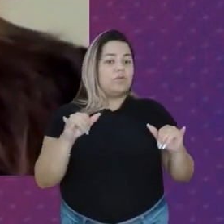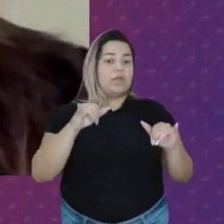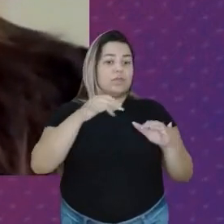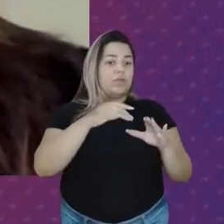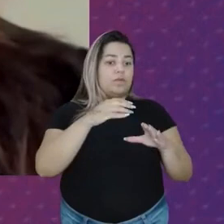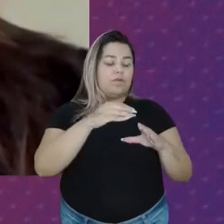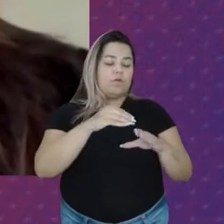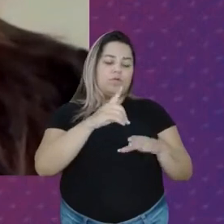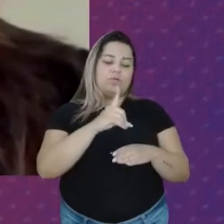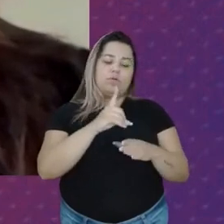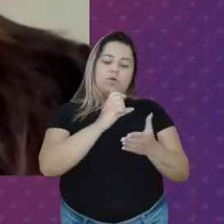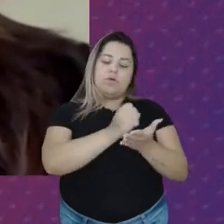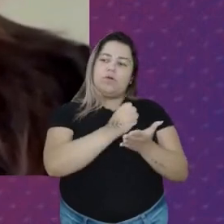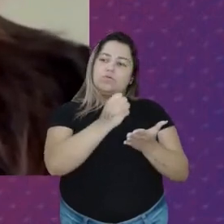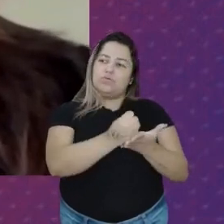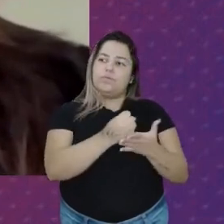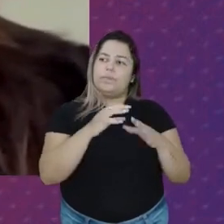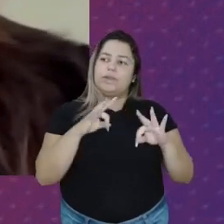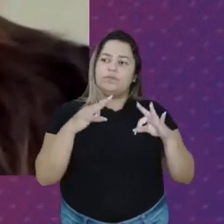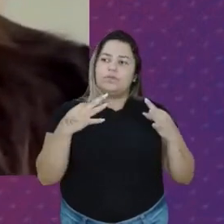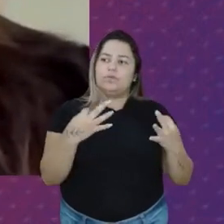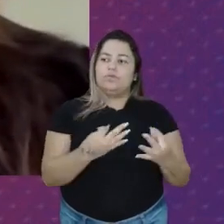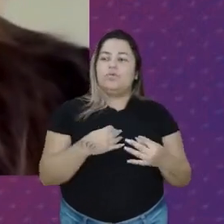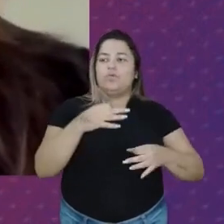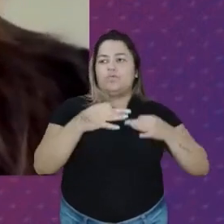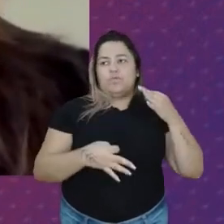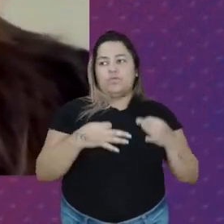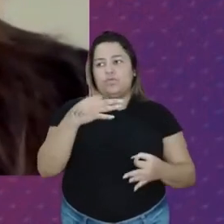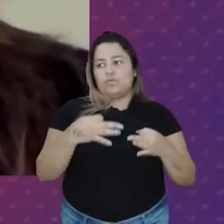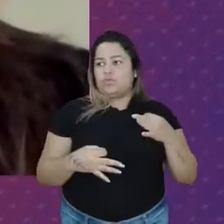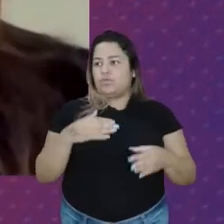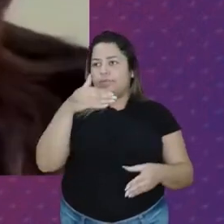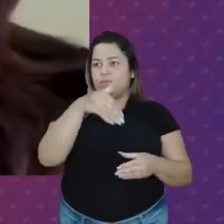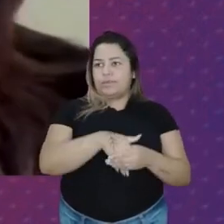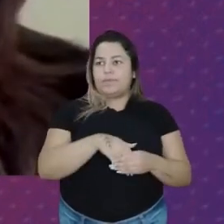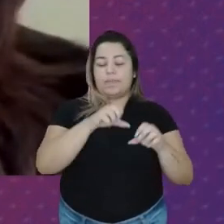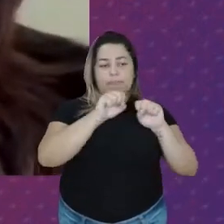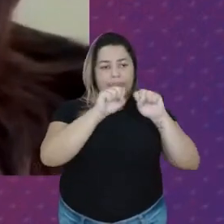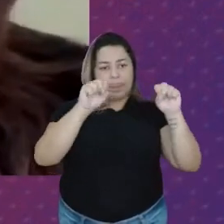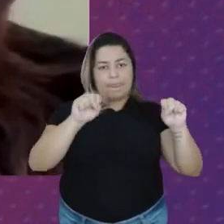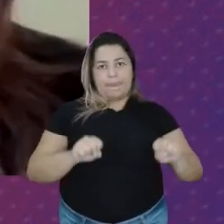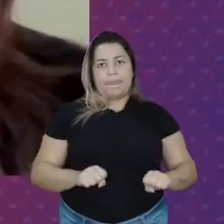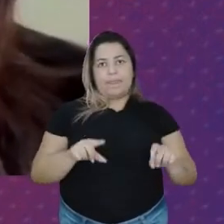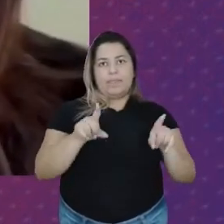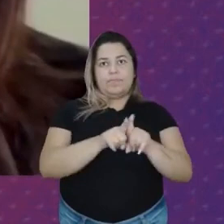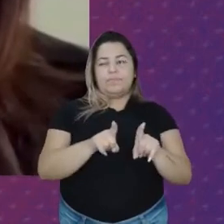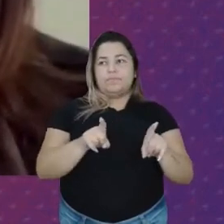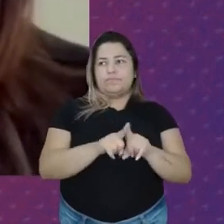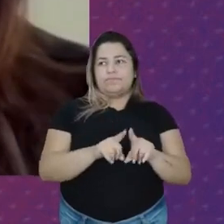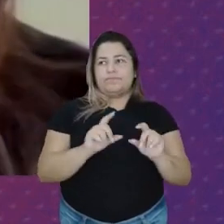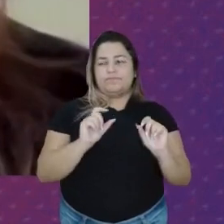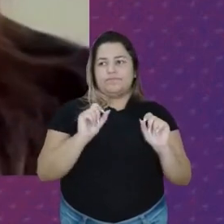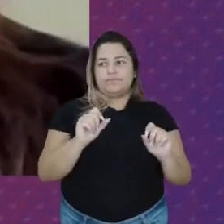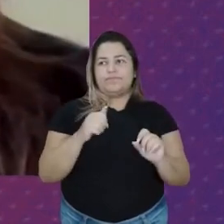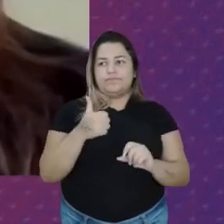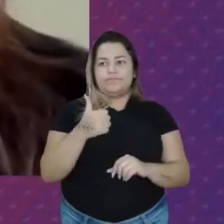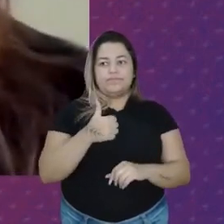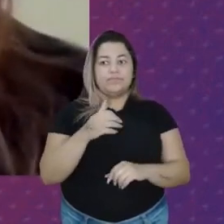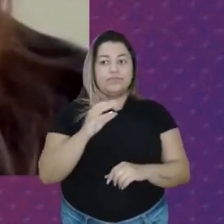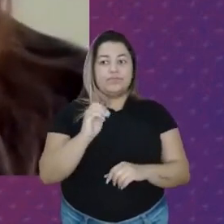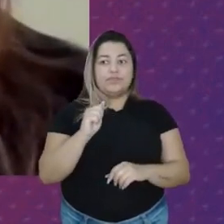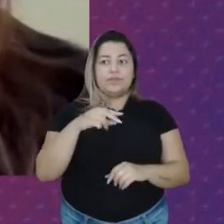Justiça Eleitoral, fica tudo ali, vai tudo para o sistema, existe um sistema, e aqui eu estou falando muito para quem está na primeira campanha,